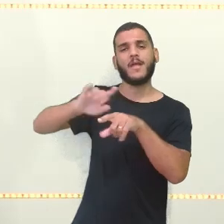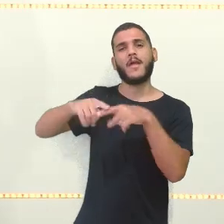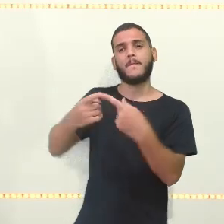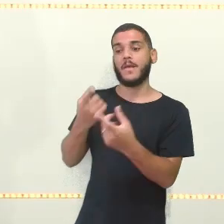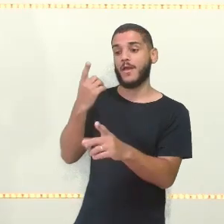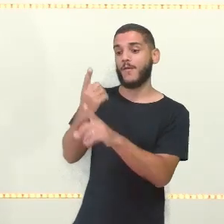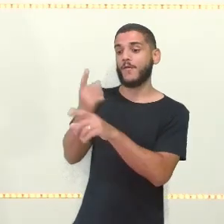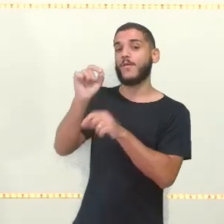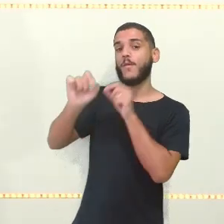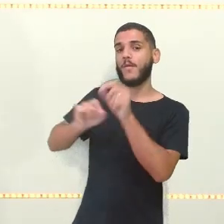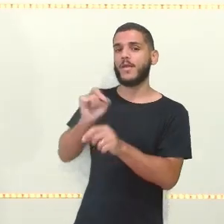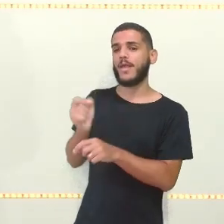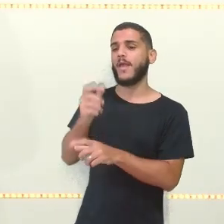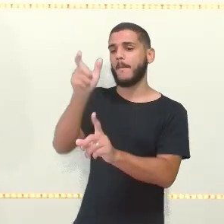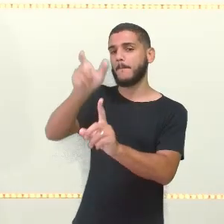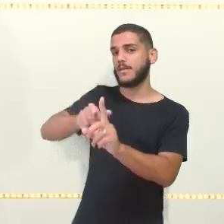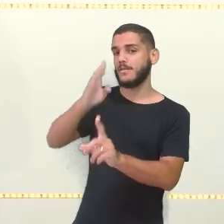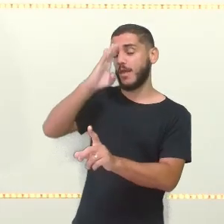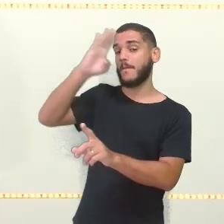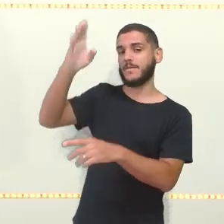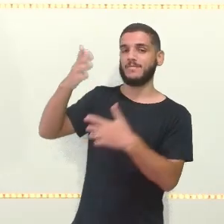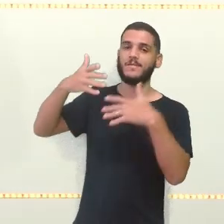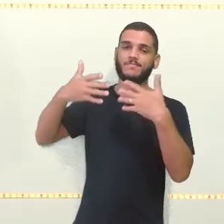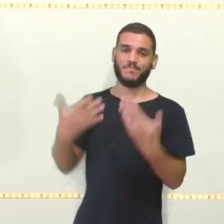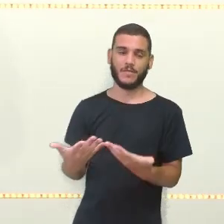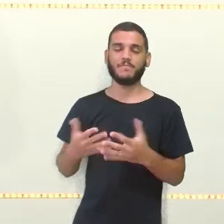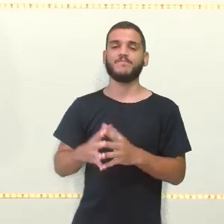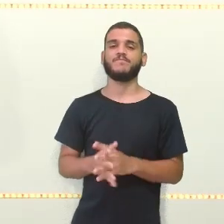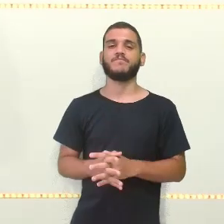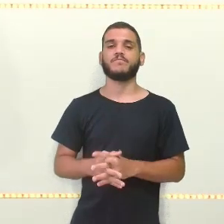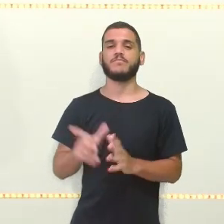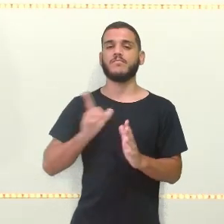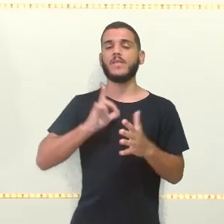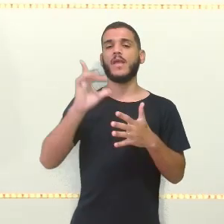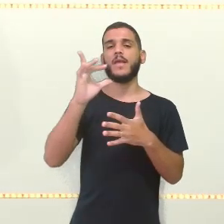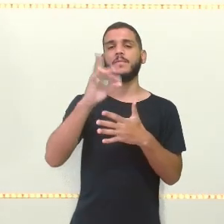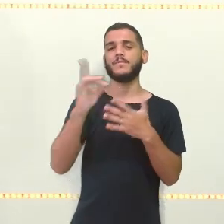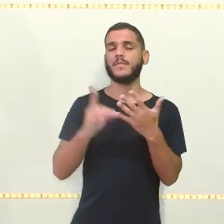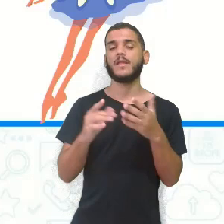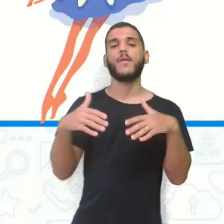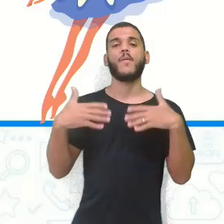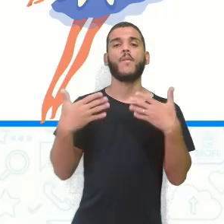um herói ou uma heroína. Elementos dos contos de fadas.